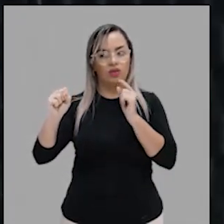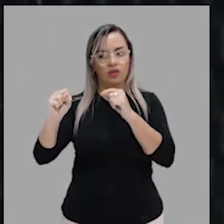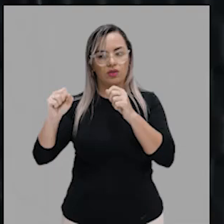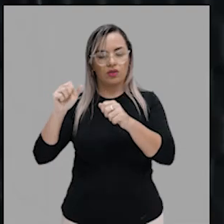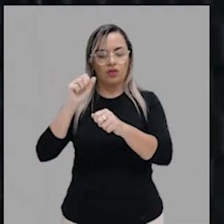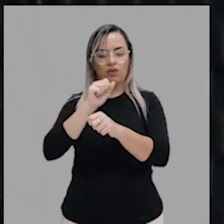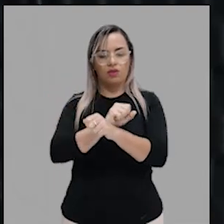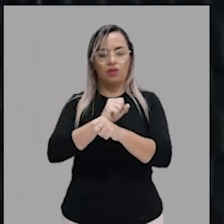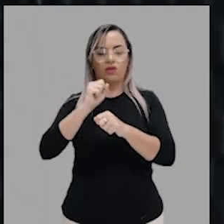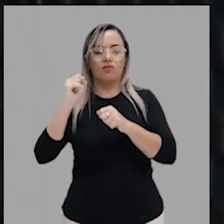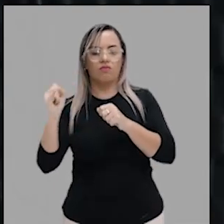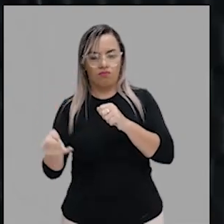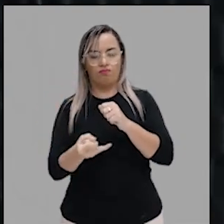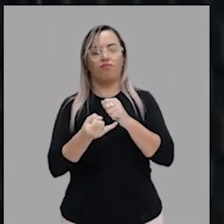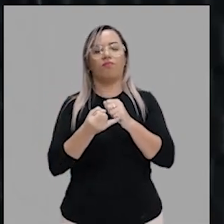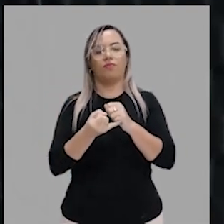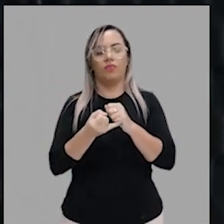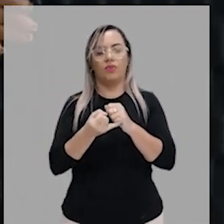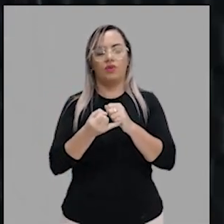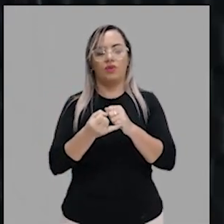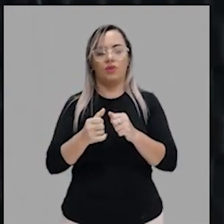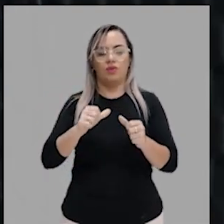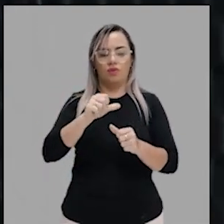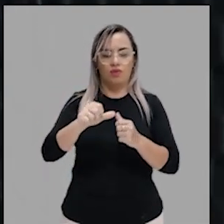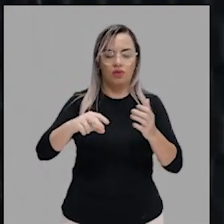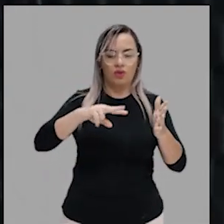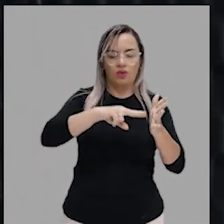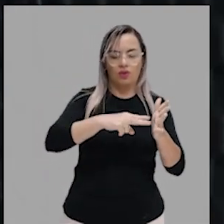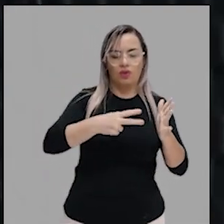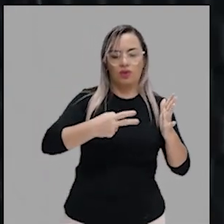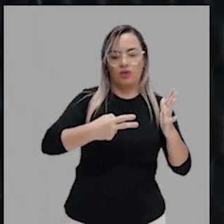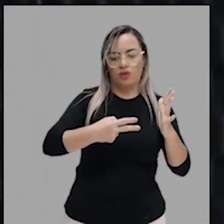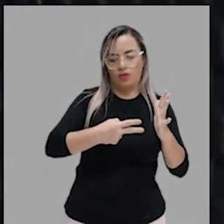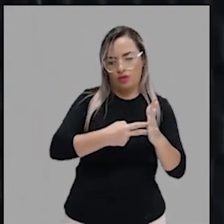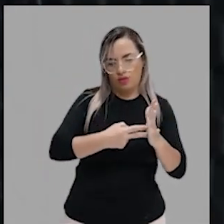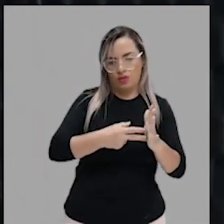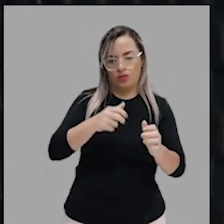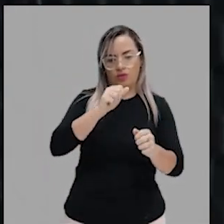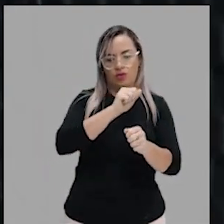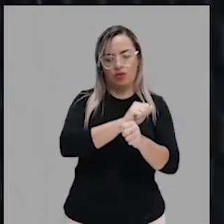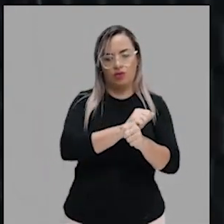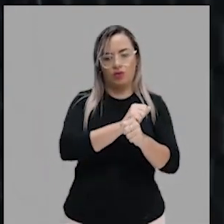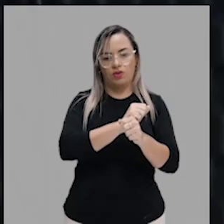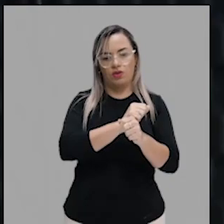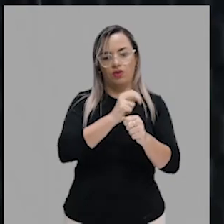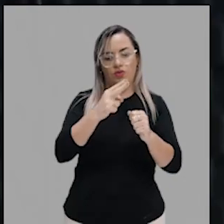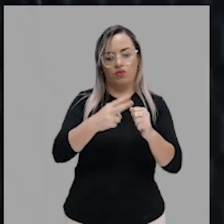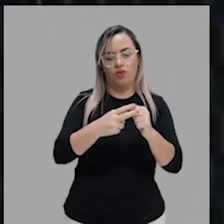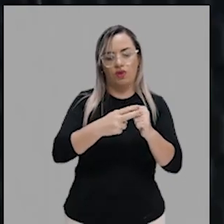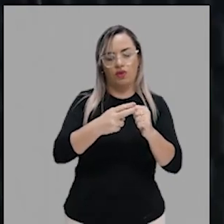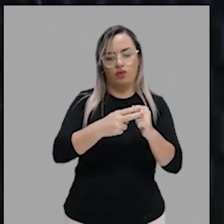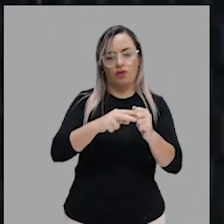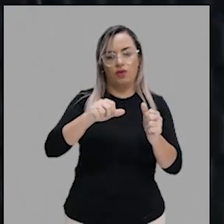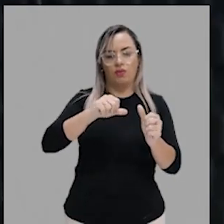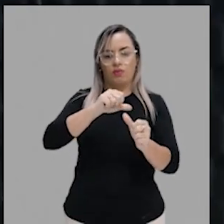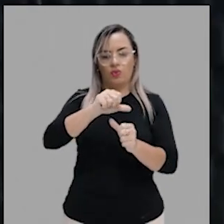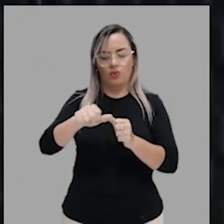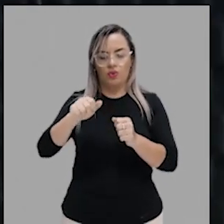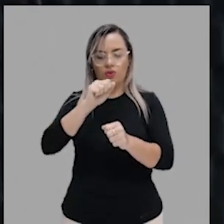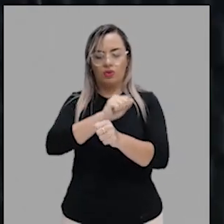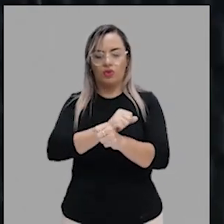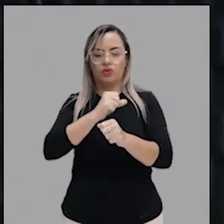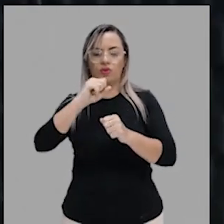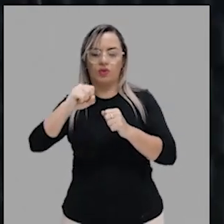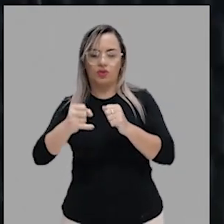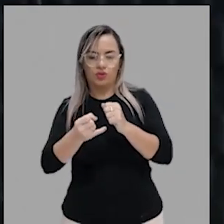do verbo, modifica o sentido do adjetivo e também modifica o sentido do próprio advérbio.